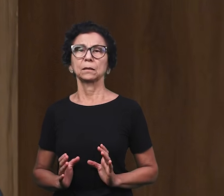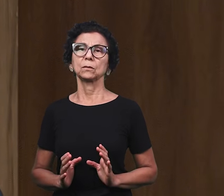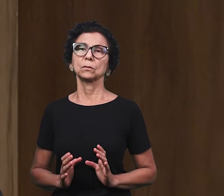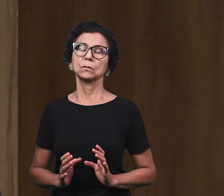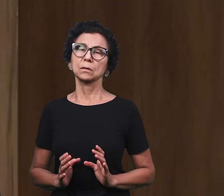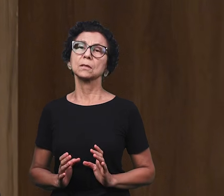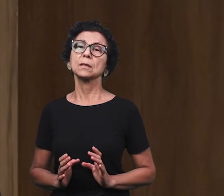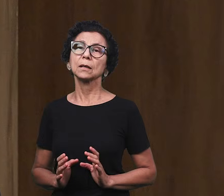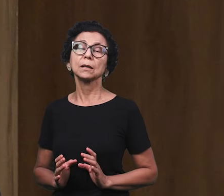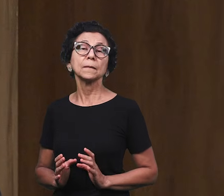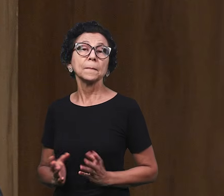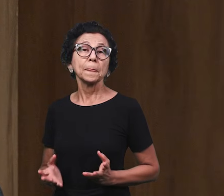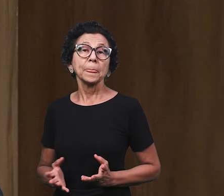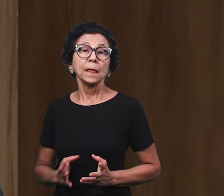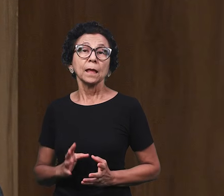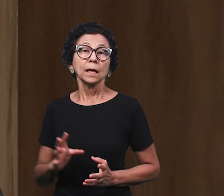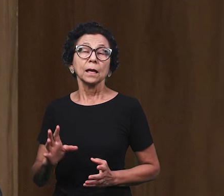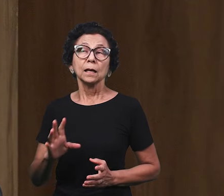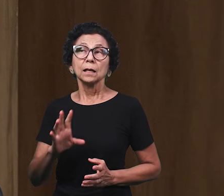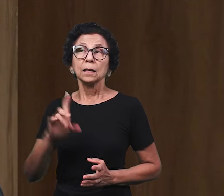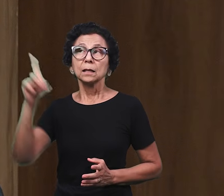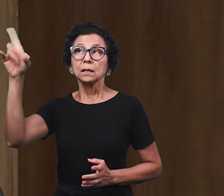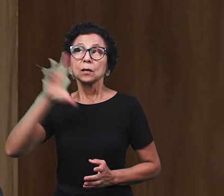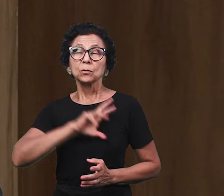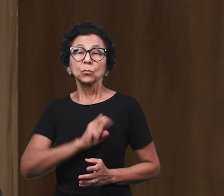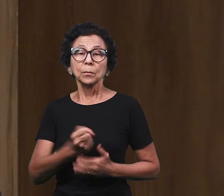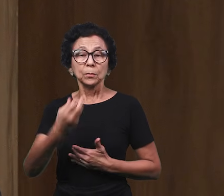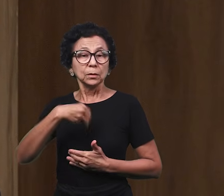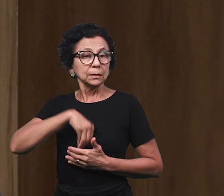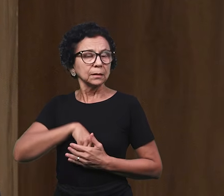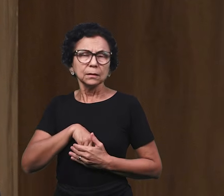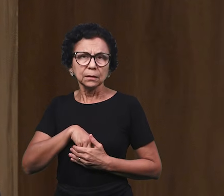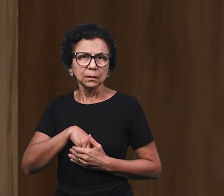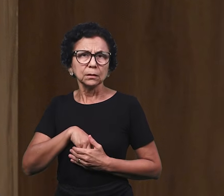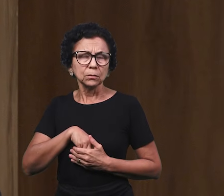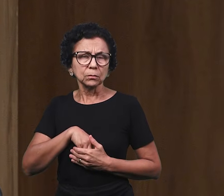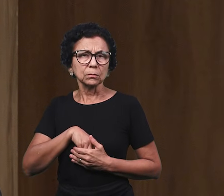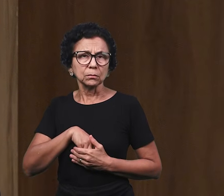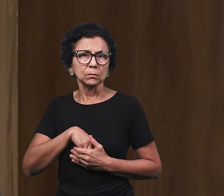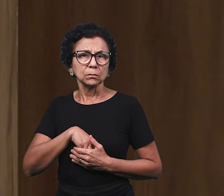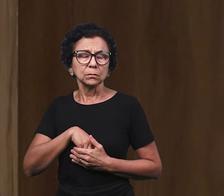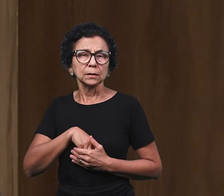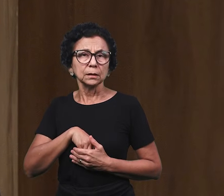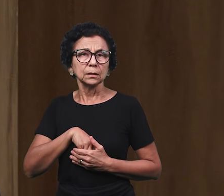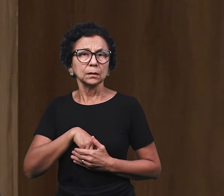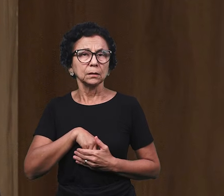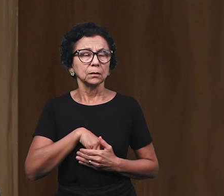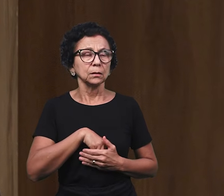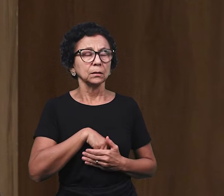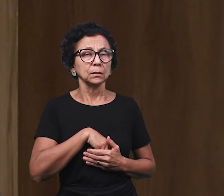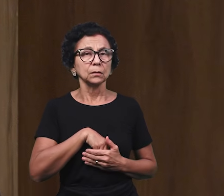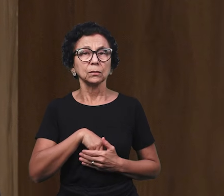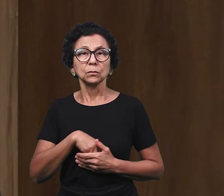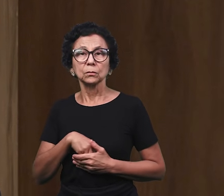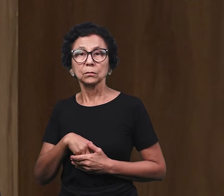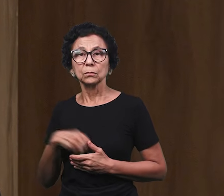do amor do Senhor. Nós vamos amar. E a nossa influência, o nosso testemunho, todos estão vendo.